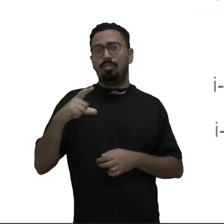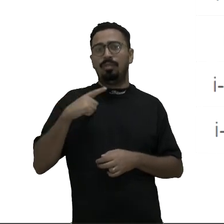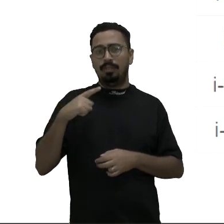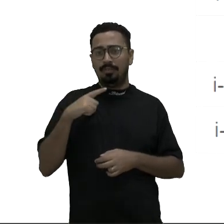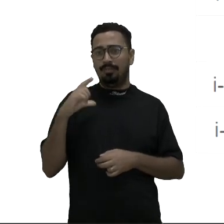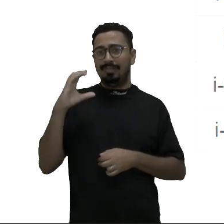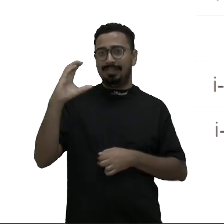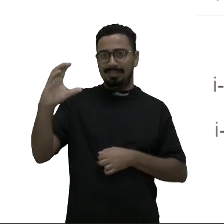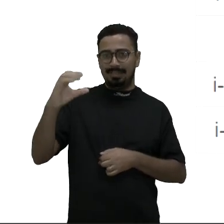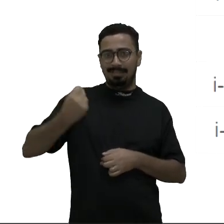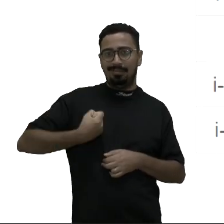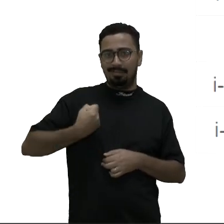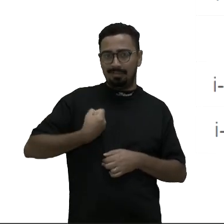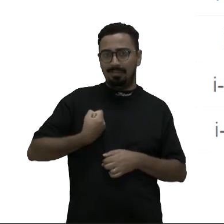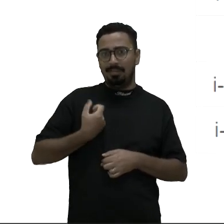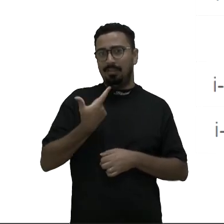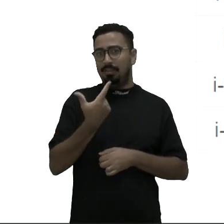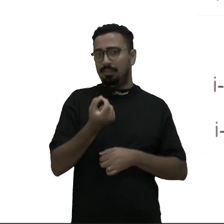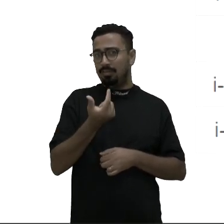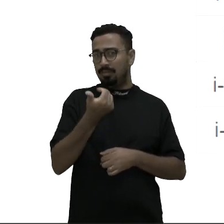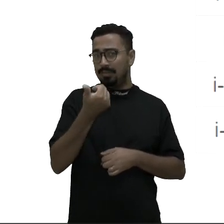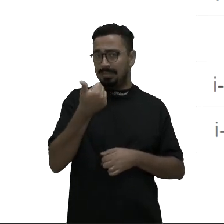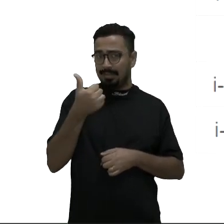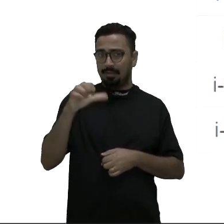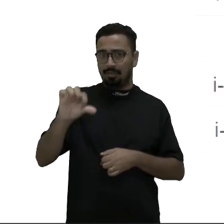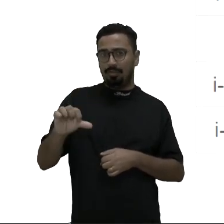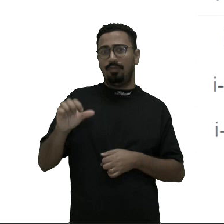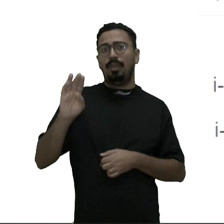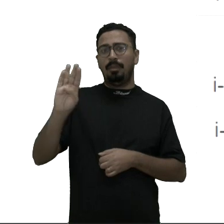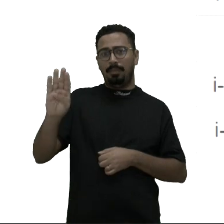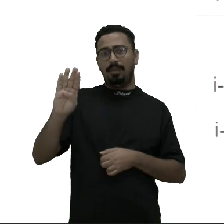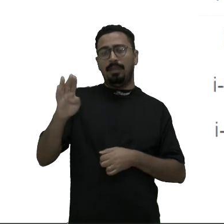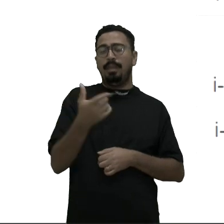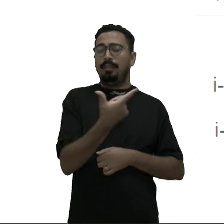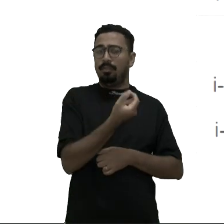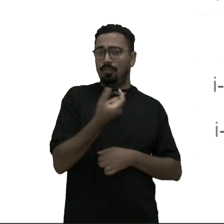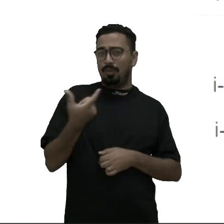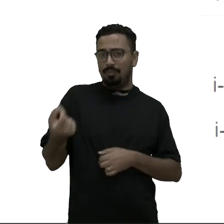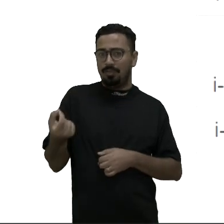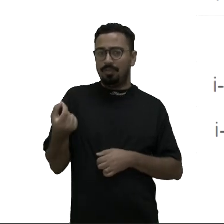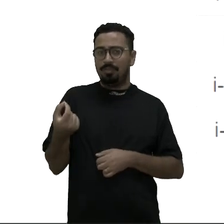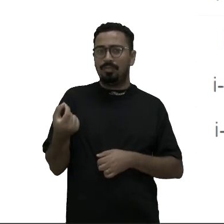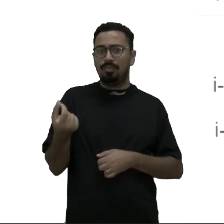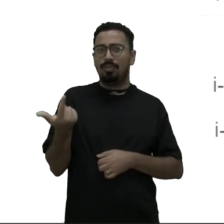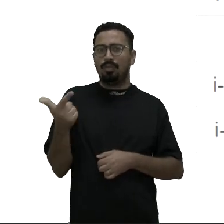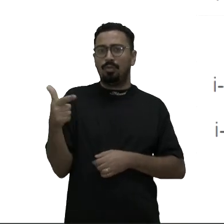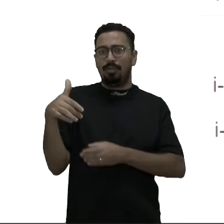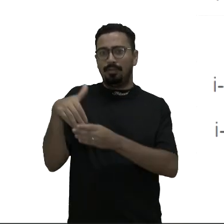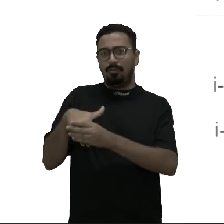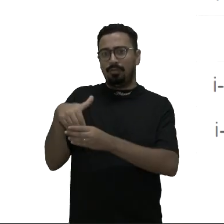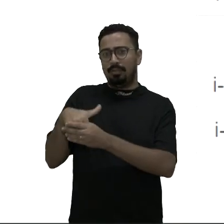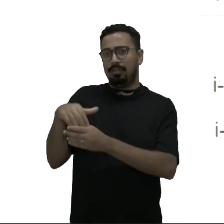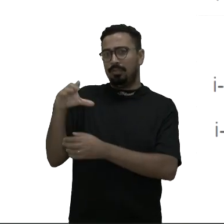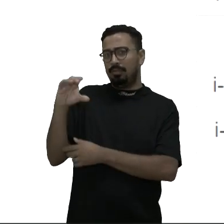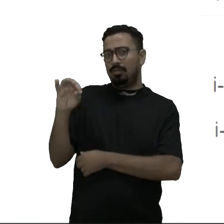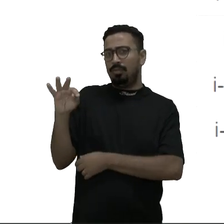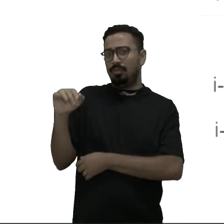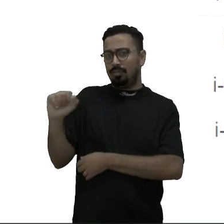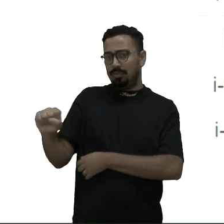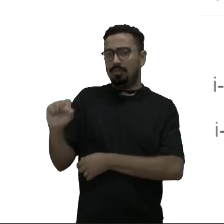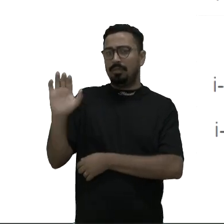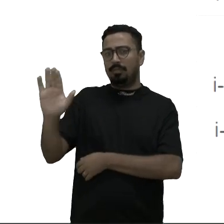2019, o índice B, em 2020, que ainda não votamos as contas, mas o